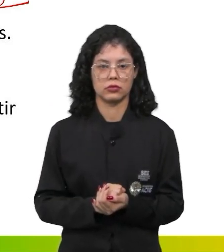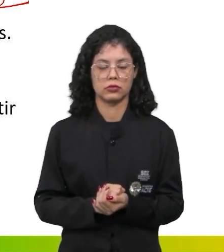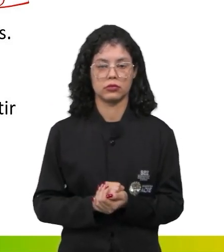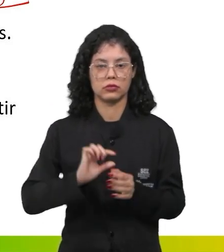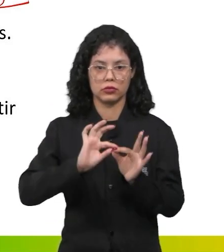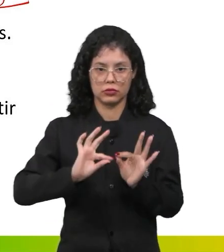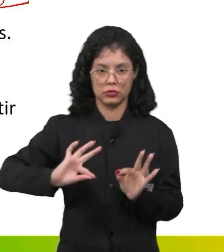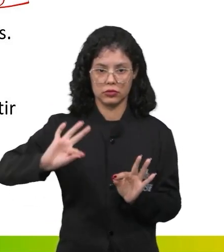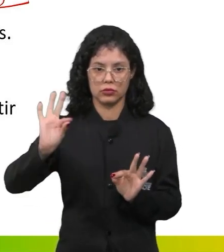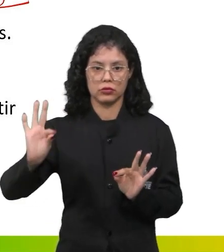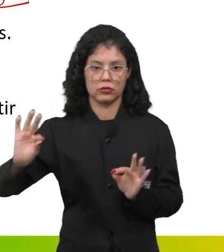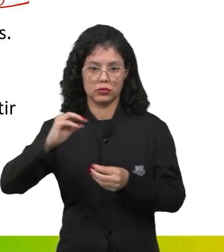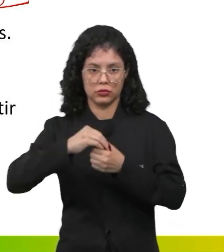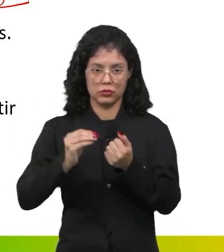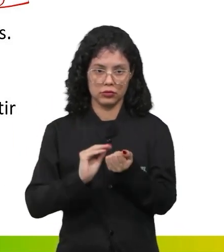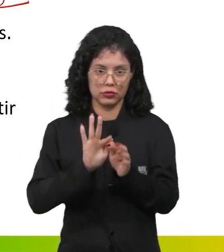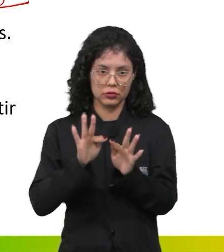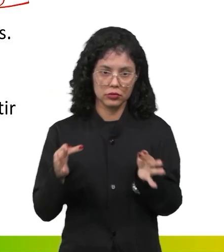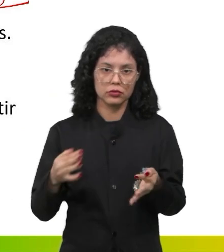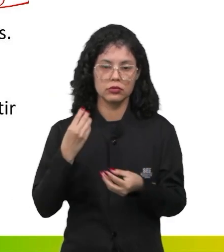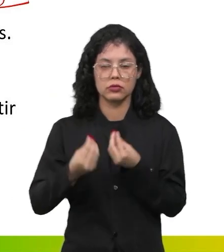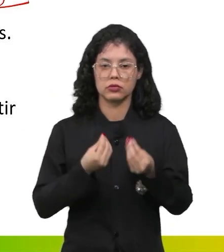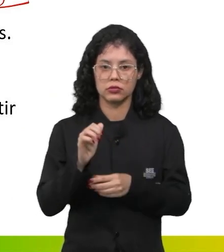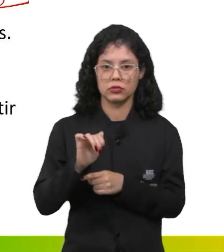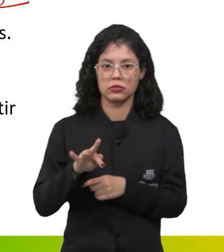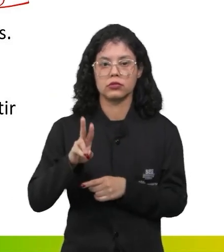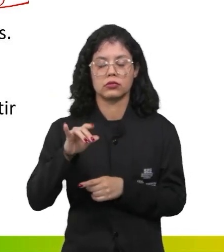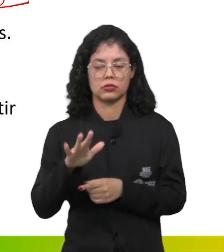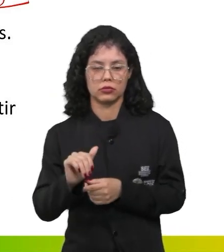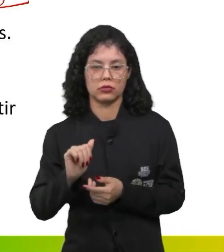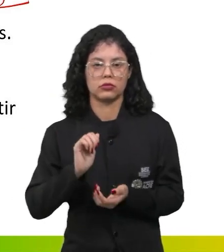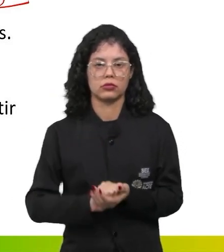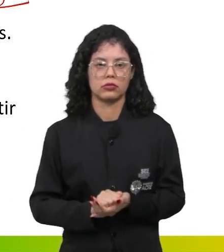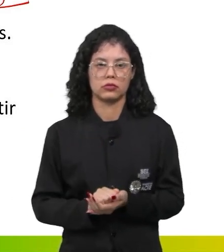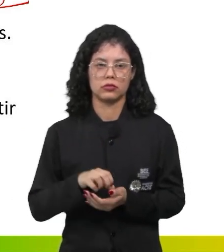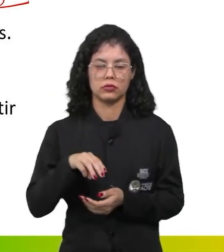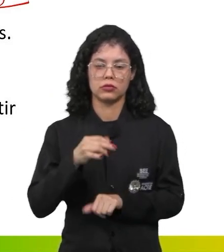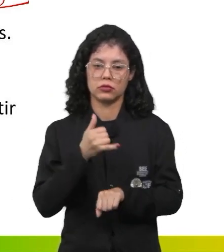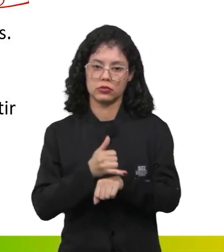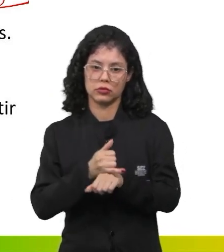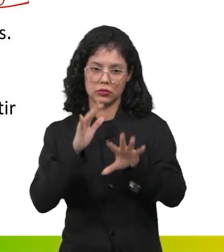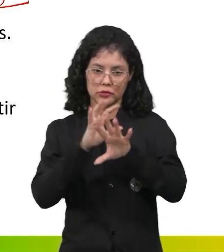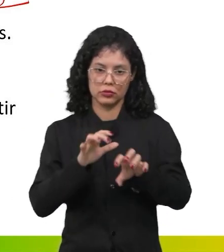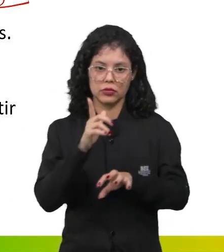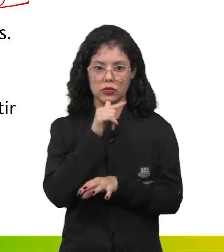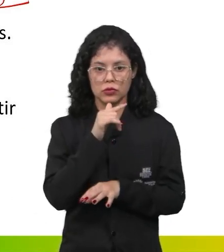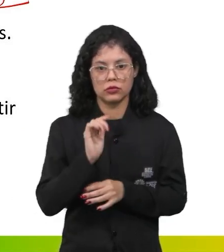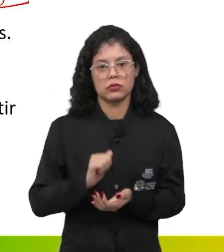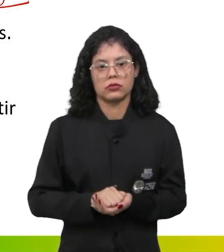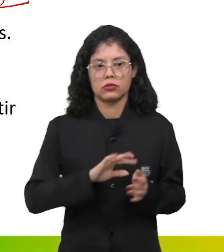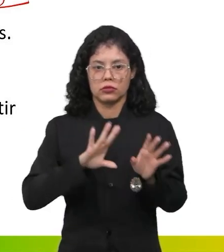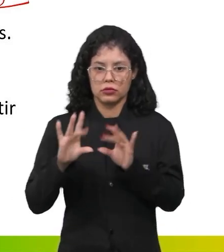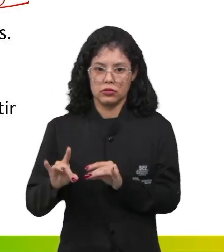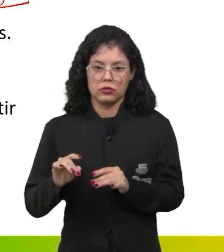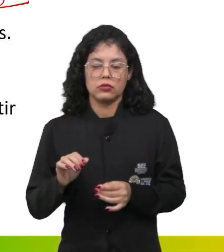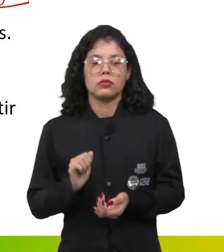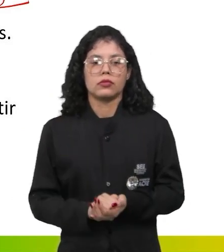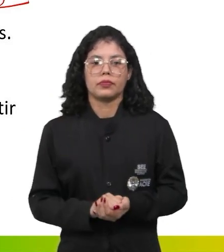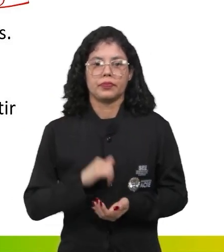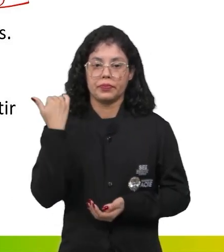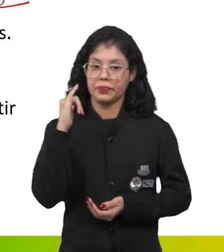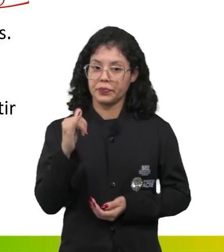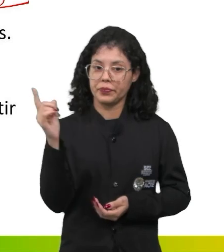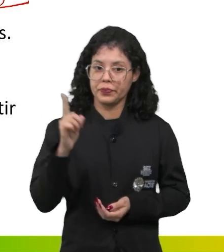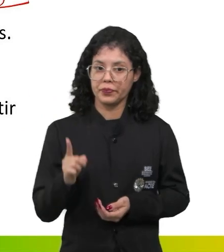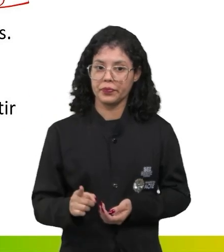a partir ali das moléculas simples, ali como a amônia, né, o gás metano, a água, através da descarga